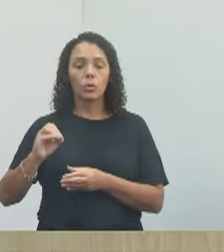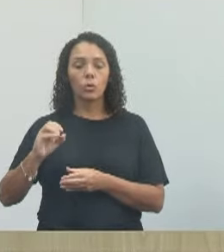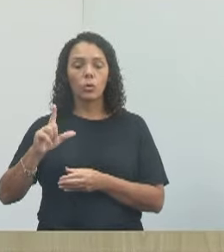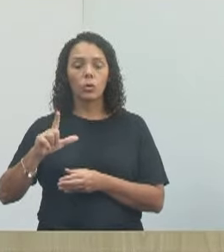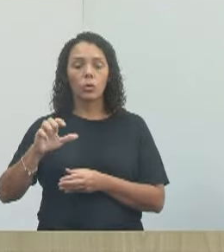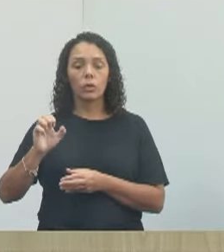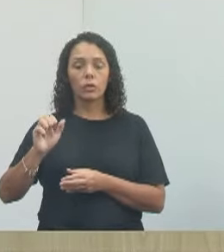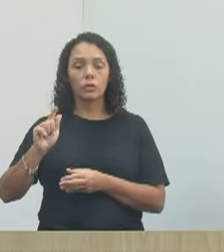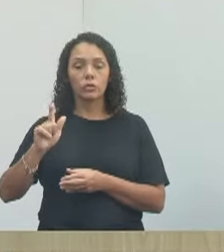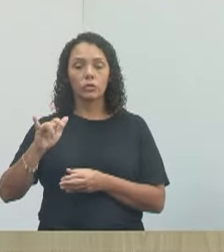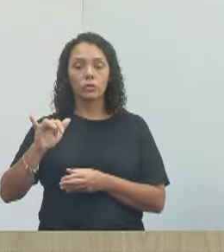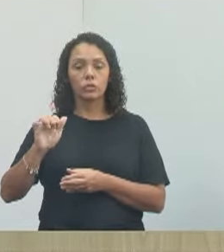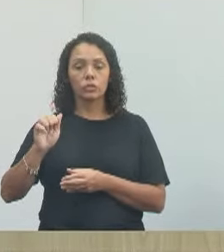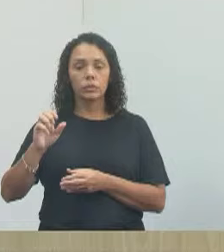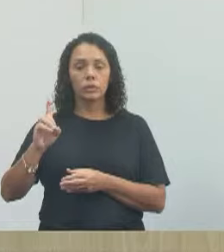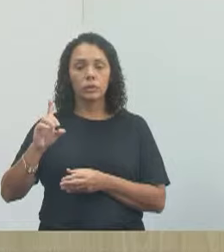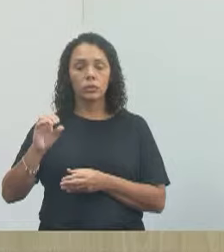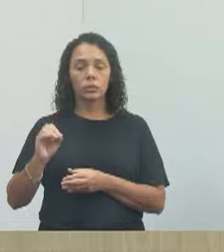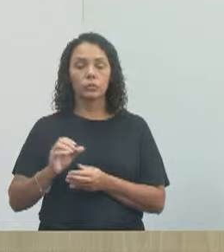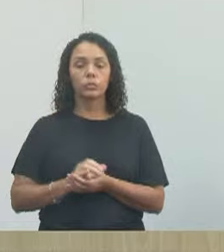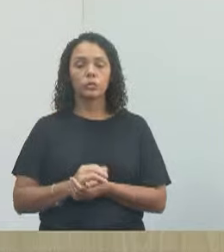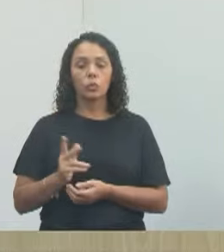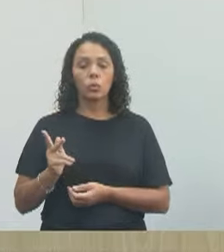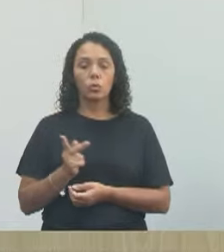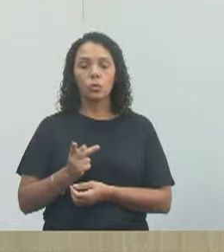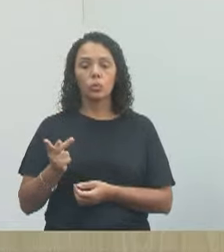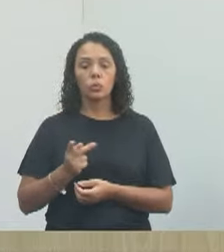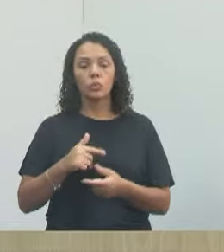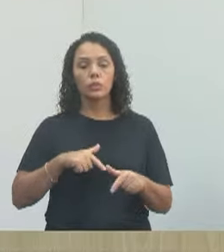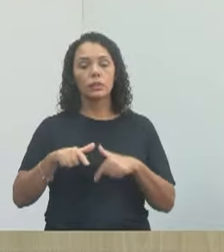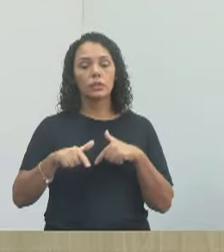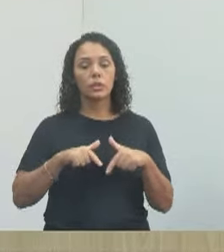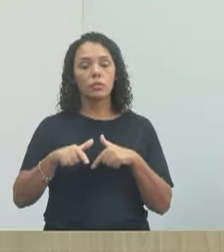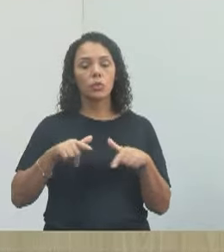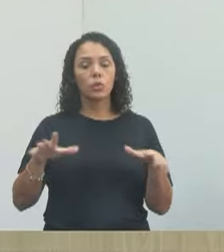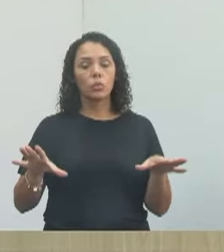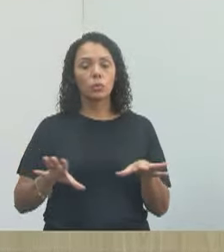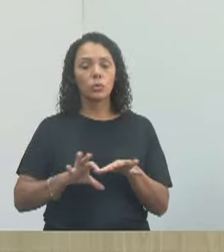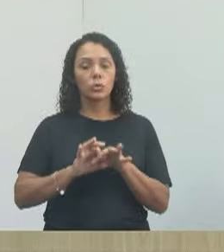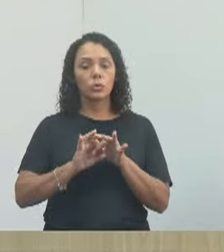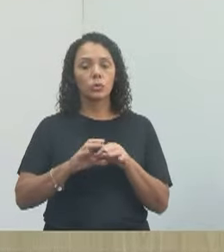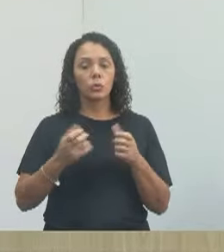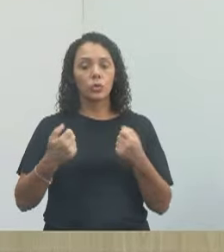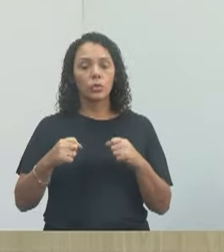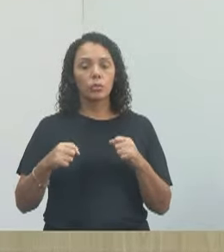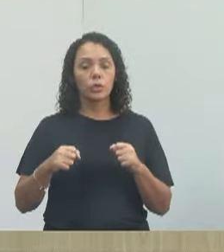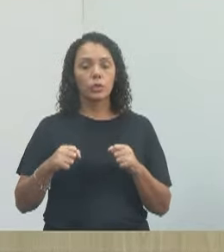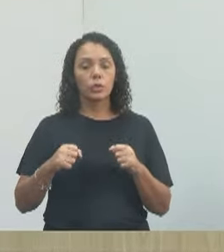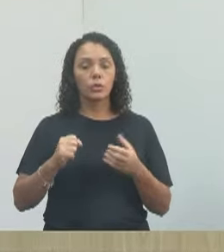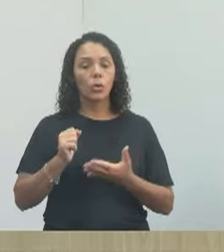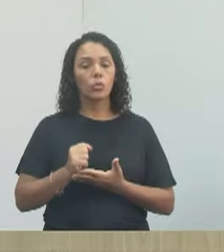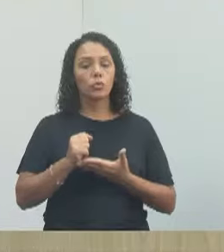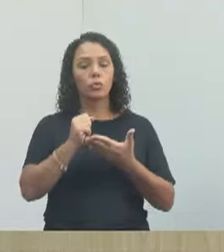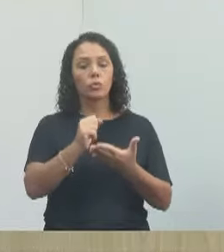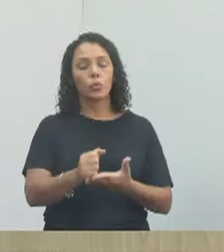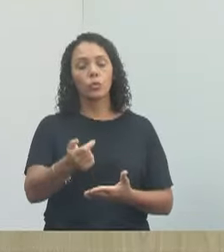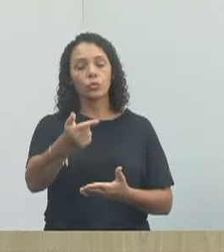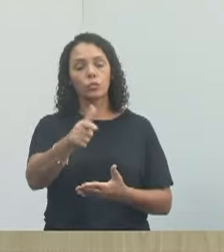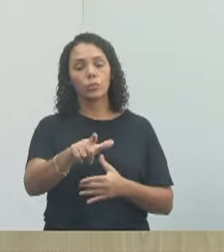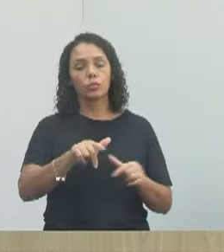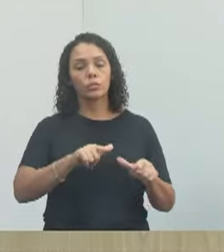administrativo e colegiado em conjunto e necessita do apoio de alguns serviços